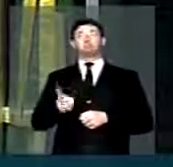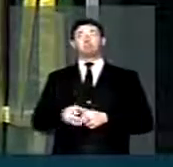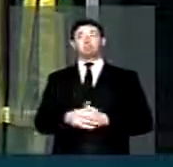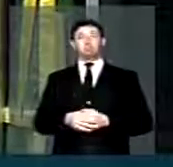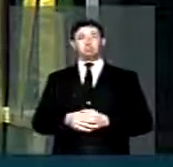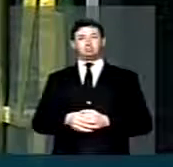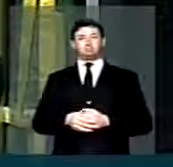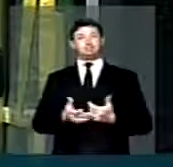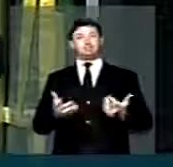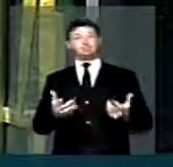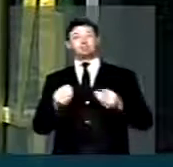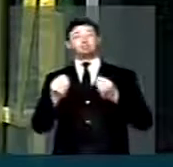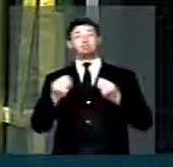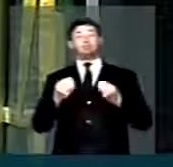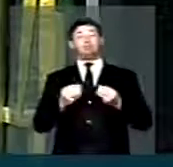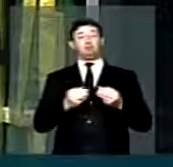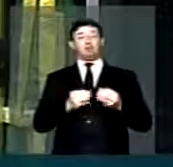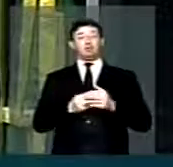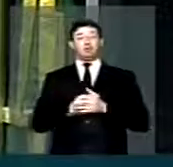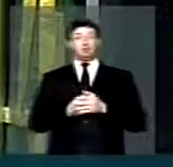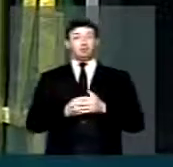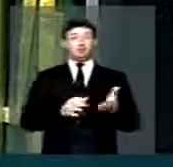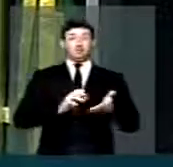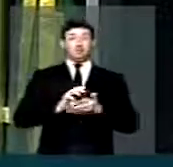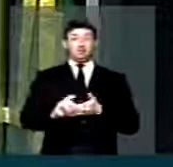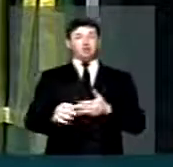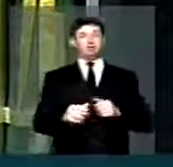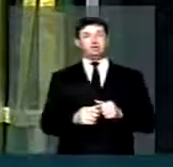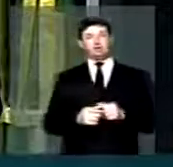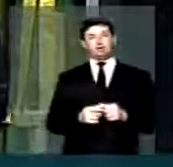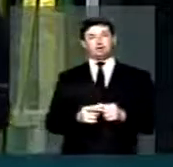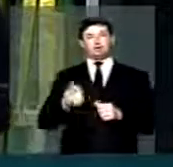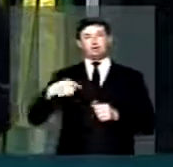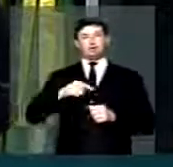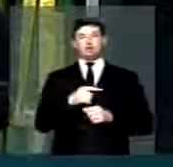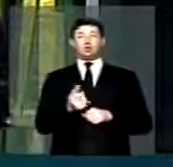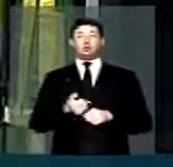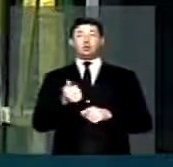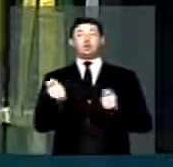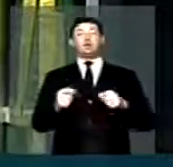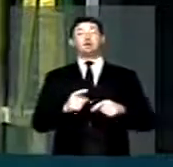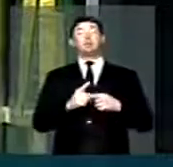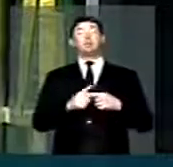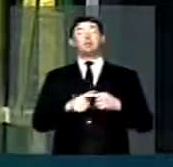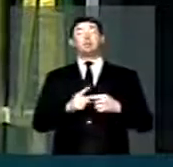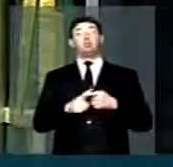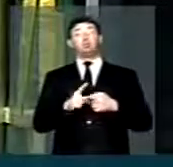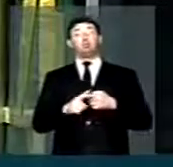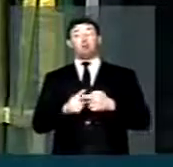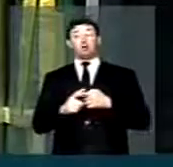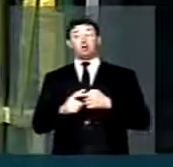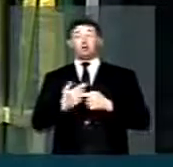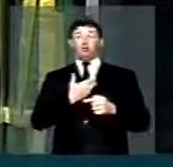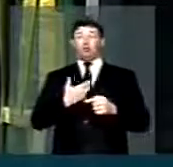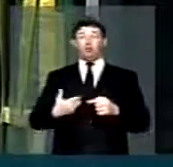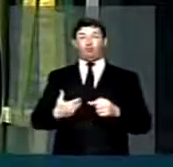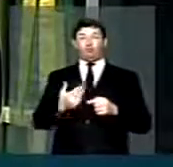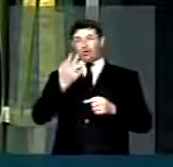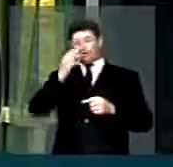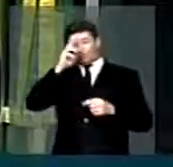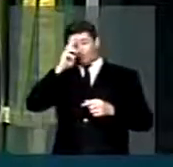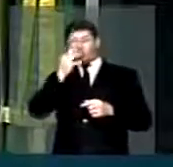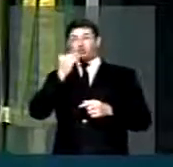Como é que a gente pode aumentar a nossa taxa de investimento se o atual governo, né, comeu o jantar no almoço?